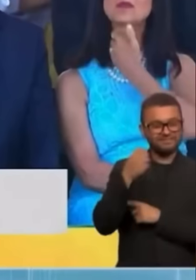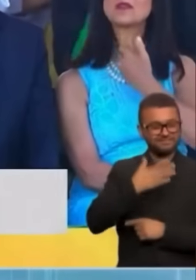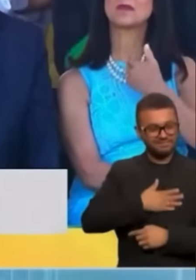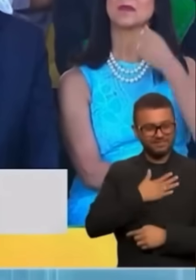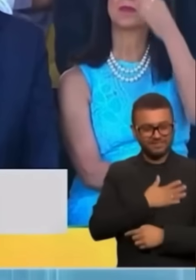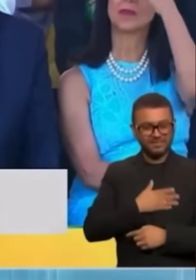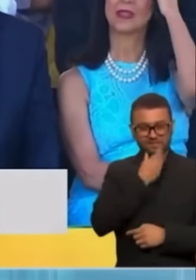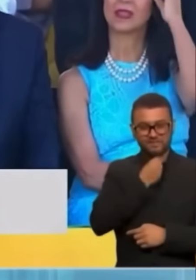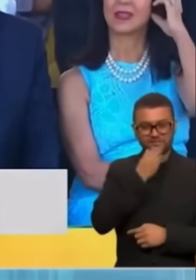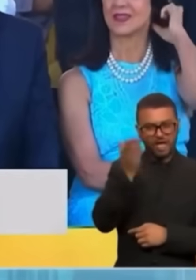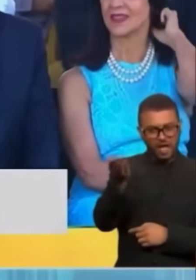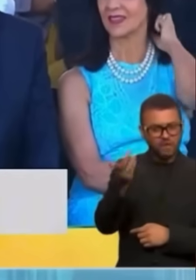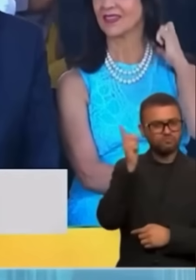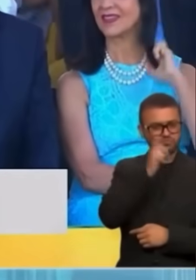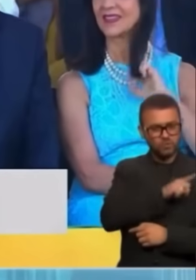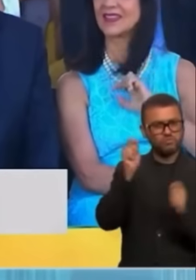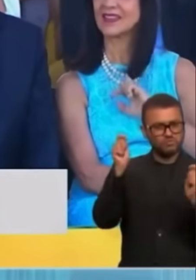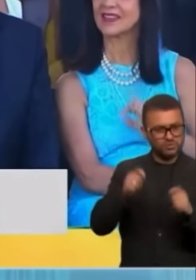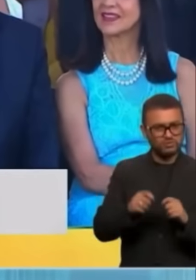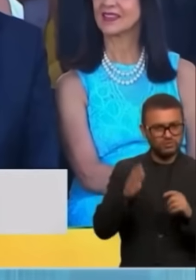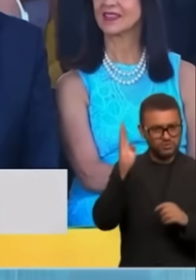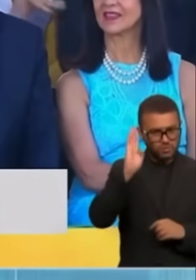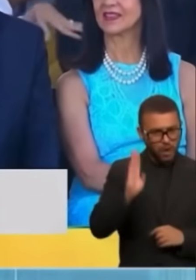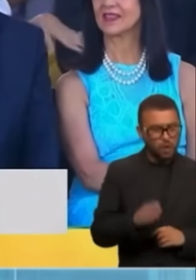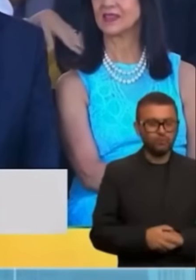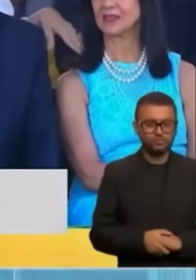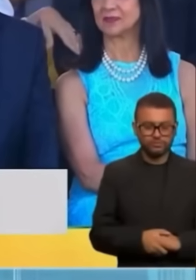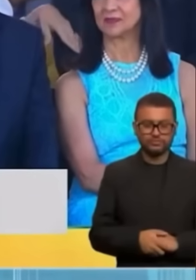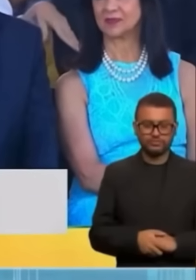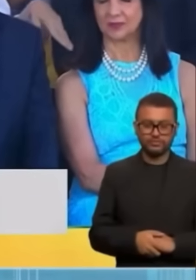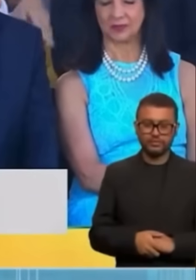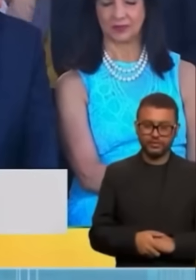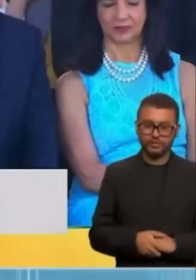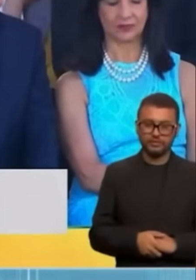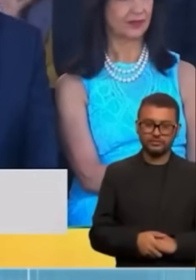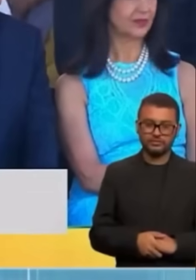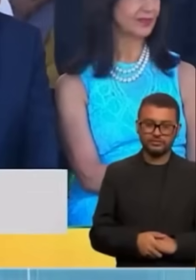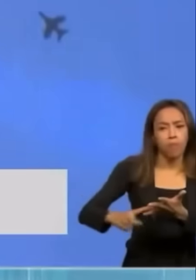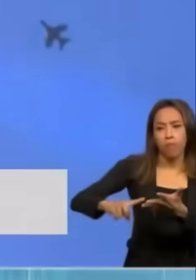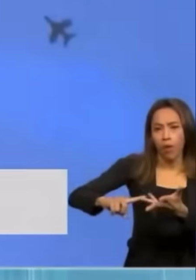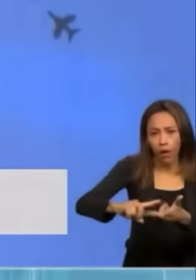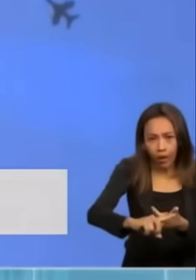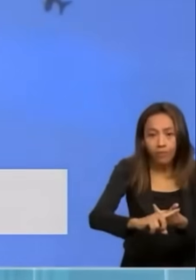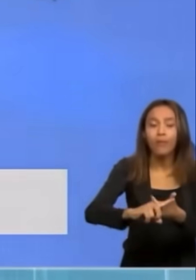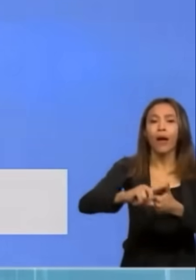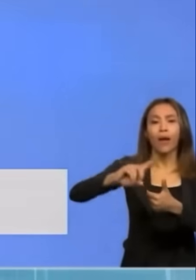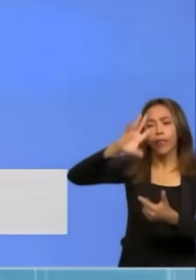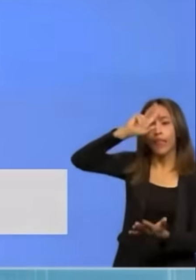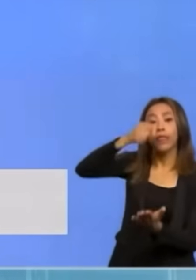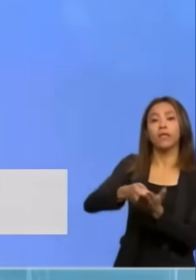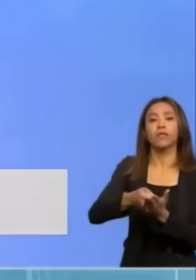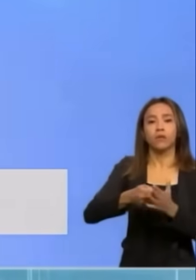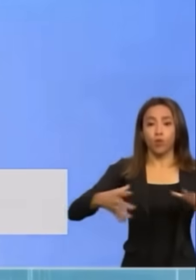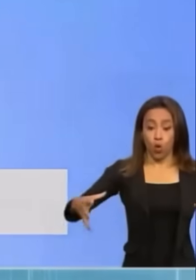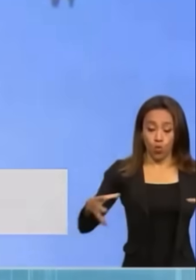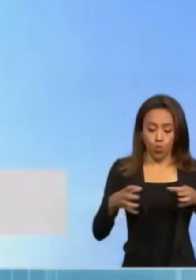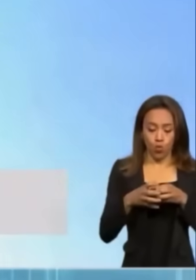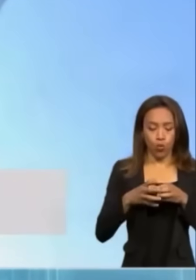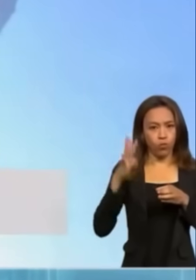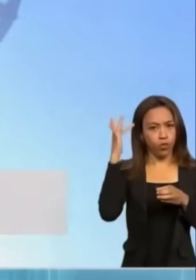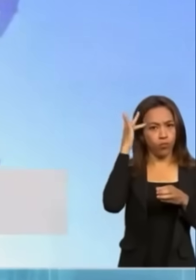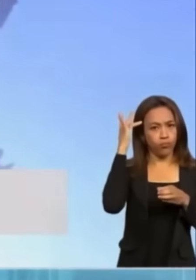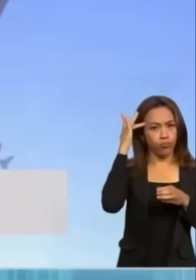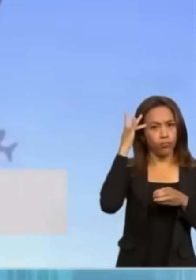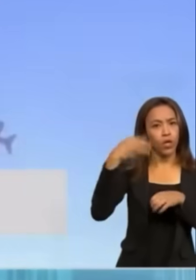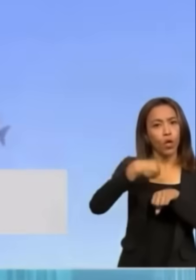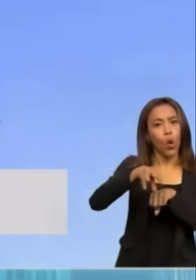talvez essa imagem da ressaca, principalmente depois do 8 de janeiro que aconteceu em Brasília, seja mais forte. Você não vê também multidões tomando os desfiles de